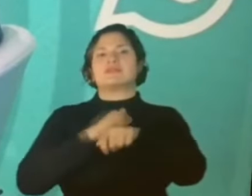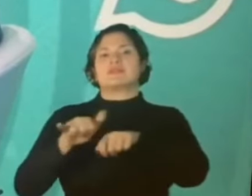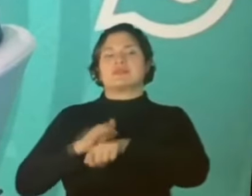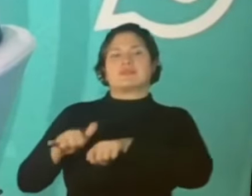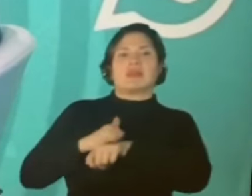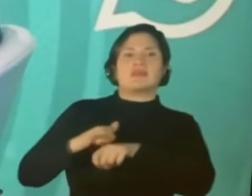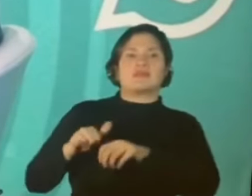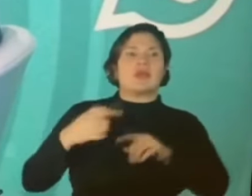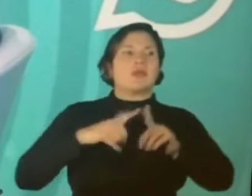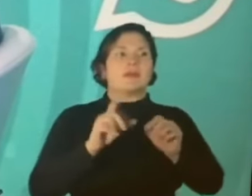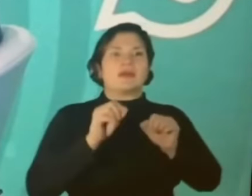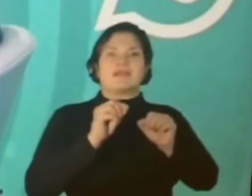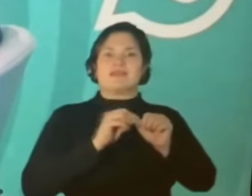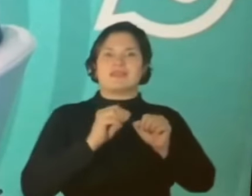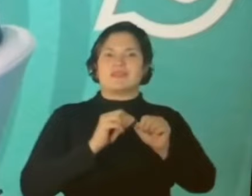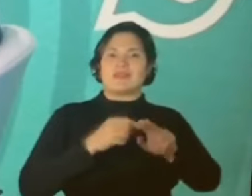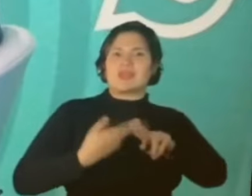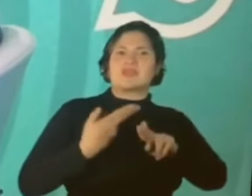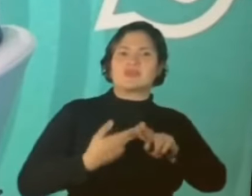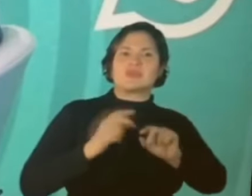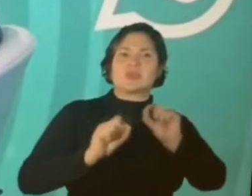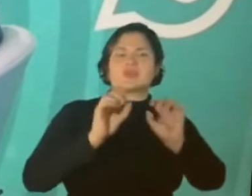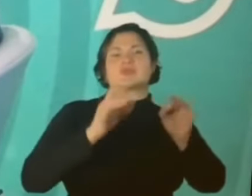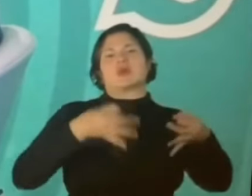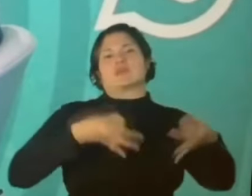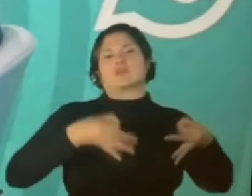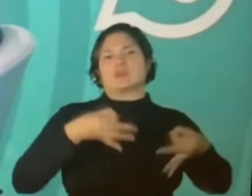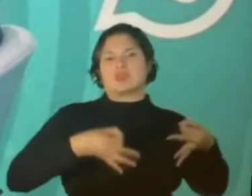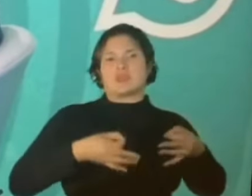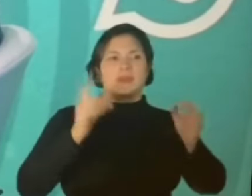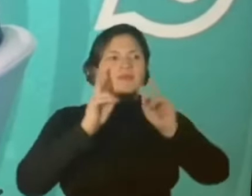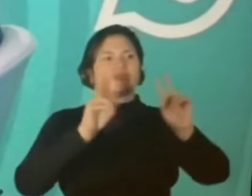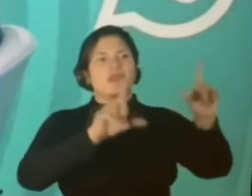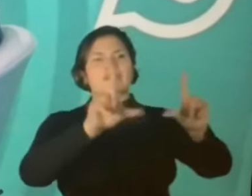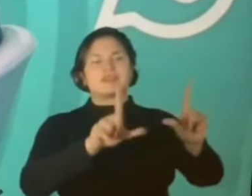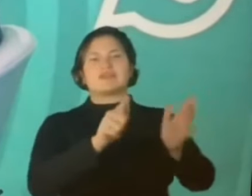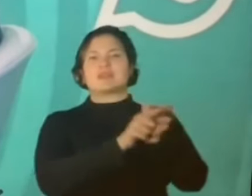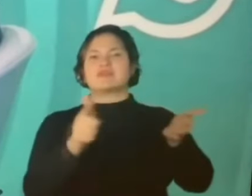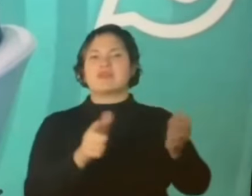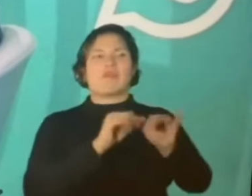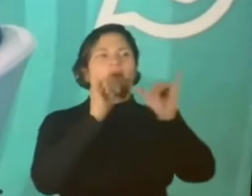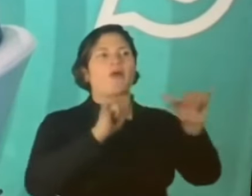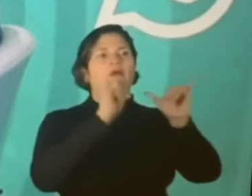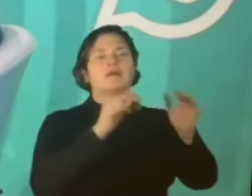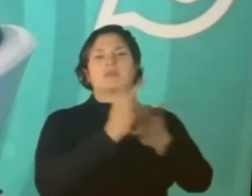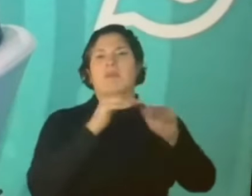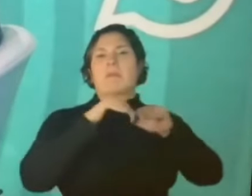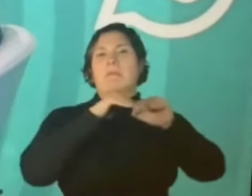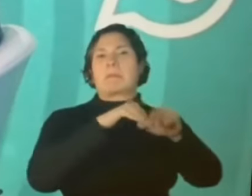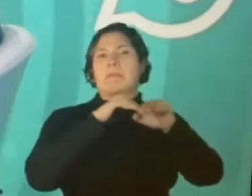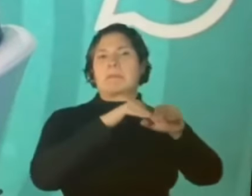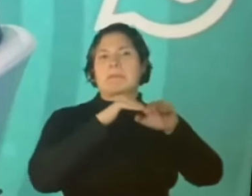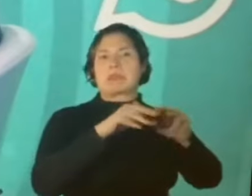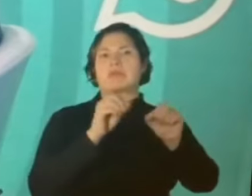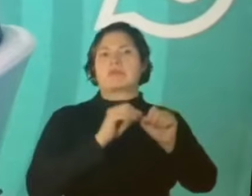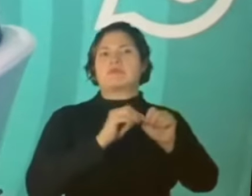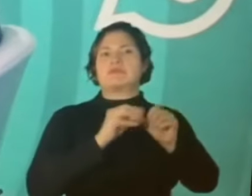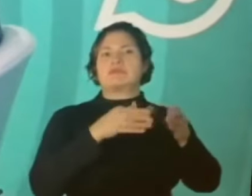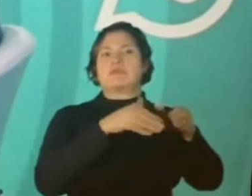bélica, o que é pior, com a arma jurídica. A mídia fazendo a propaganda constante de pressão através de grupos de